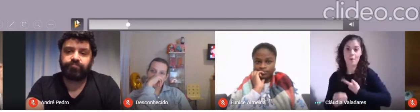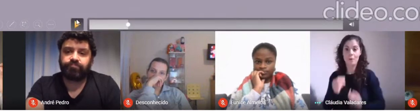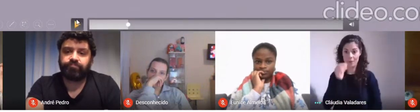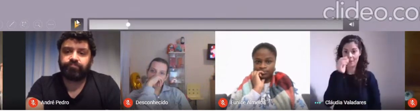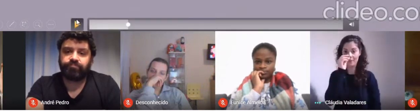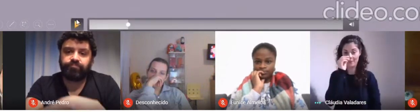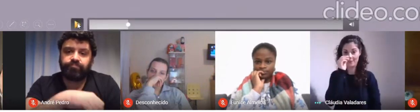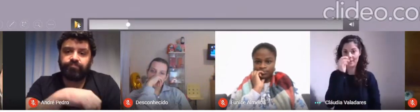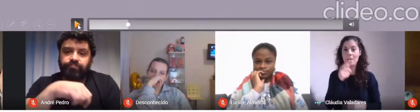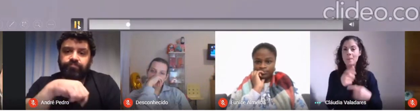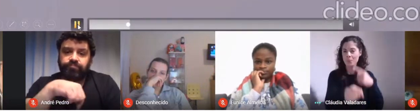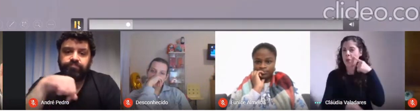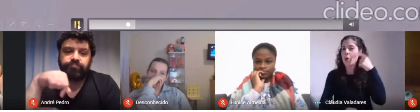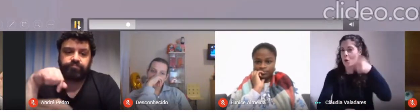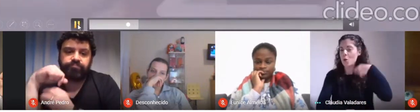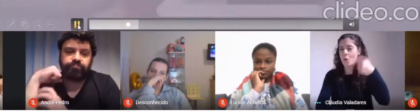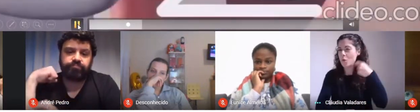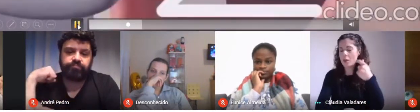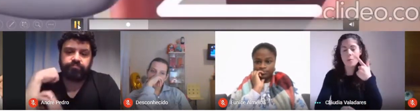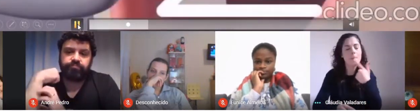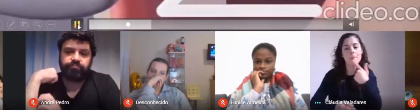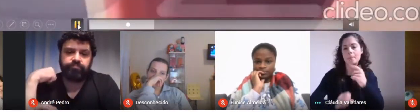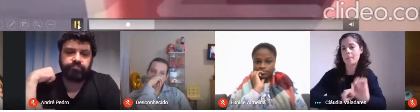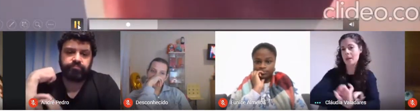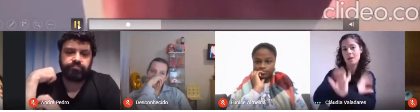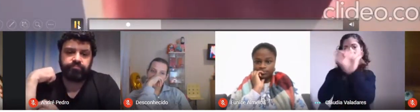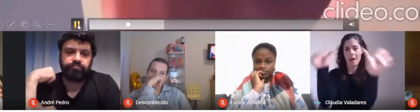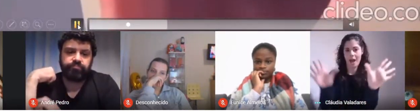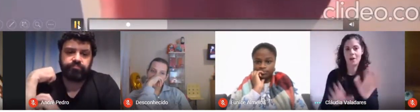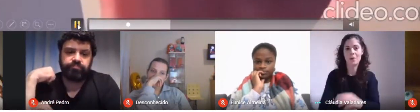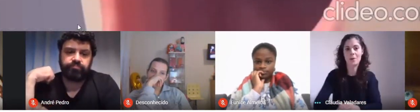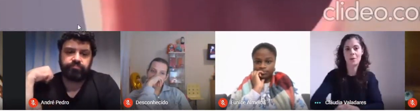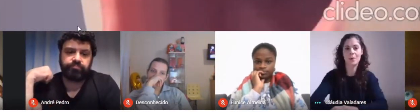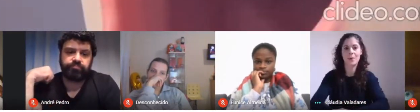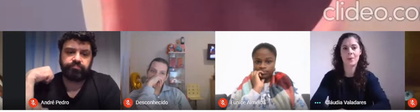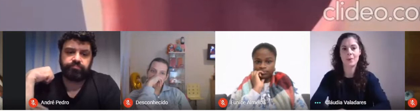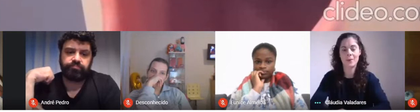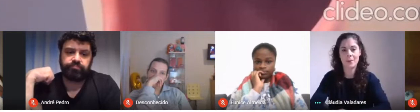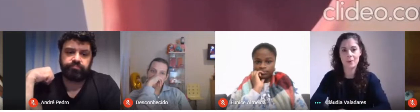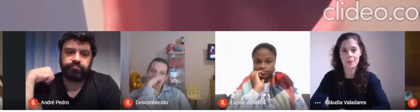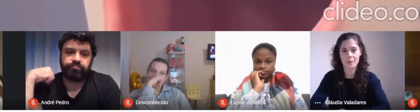Aqui no vídeo mostra muito bem qual é a angulação que se deve fazer.